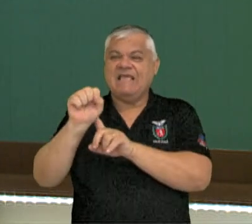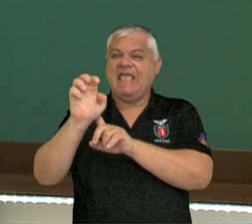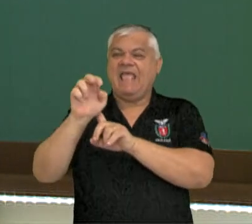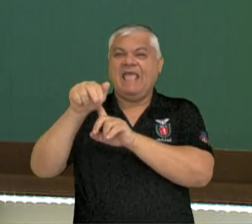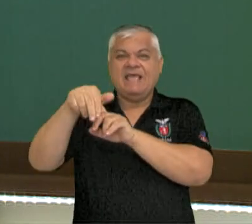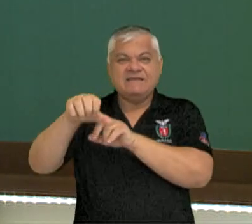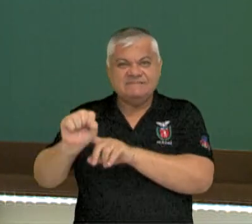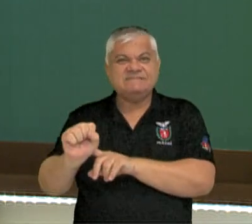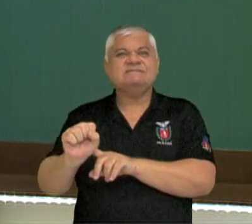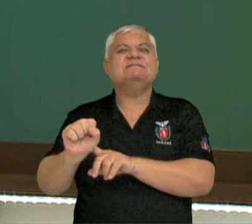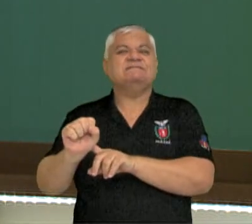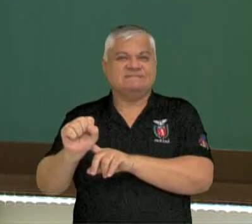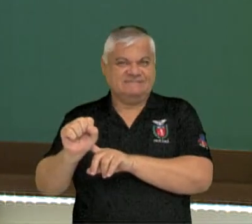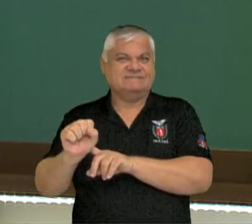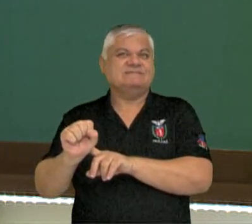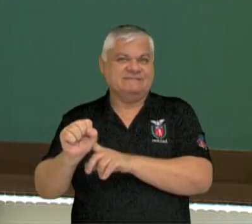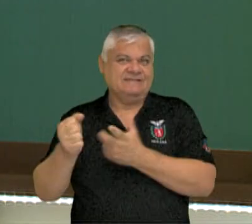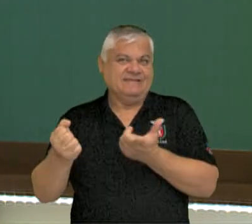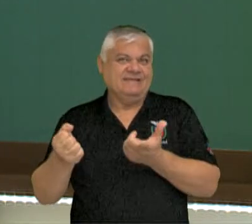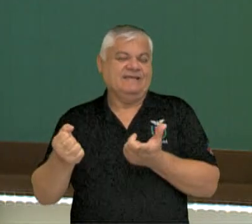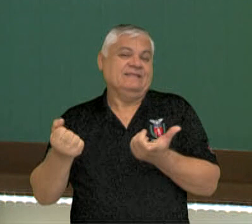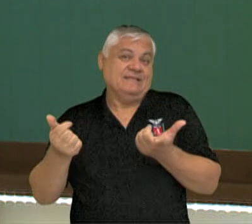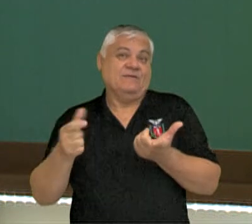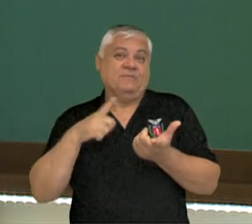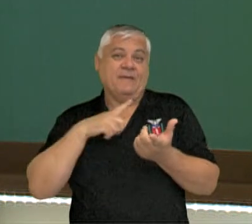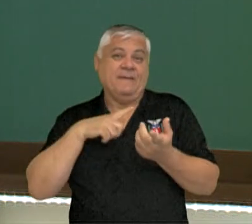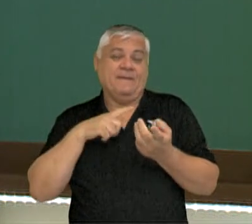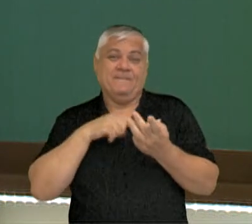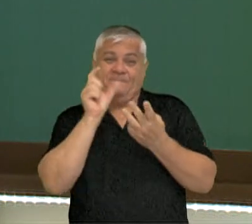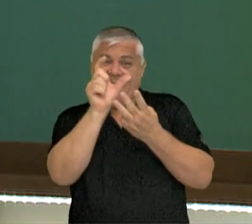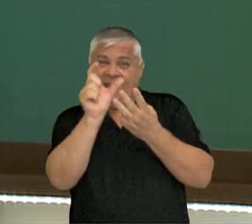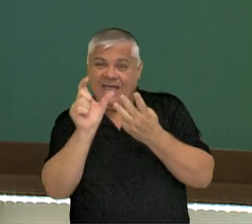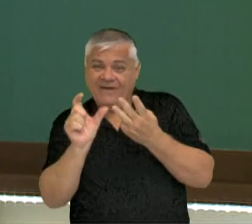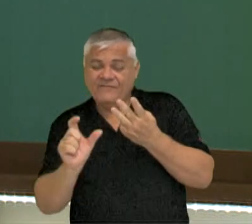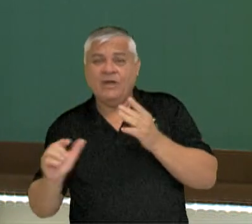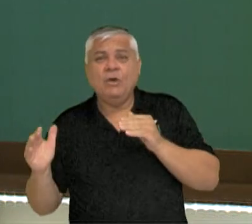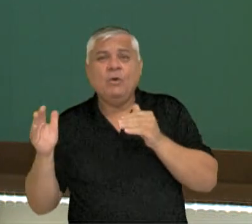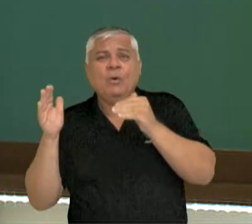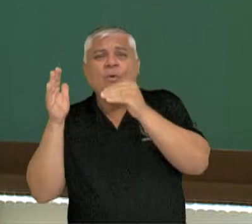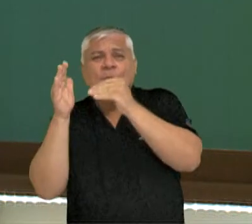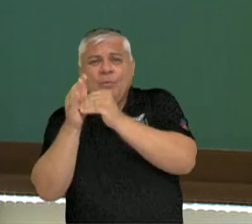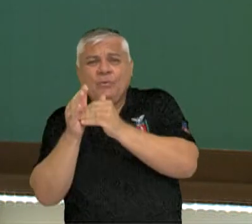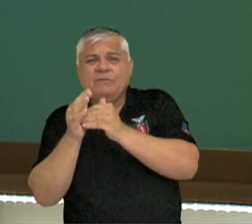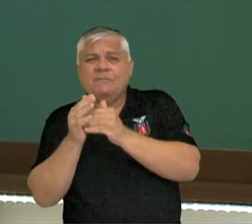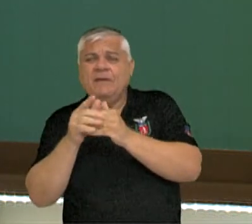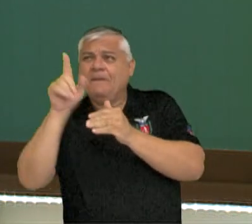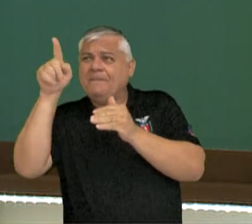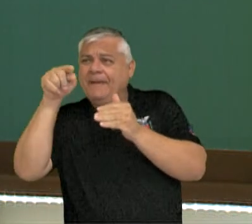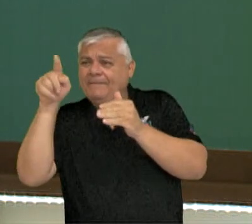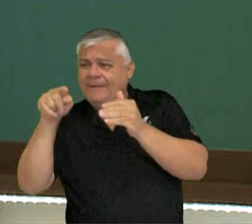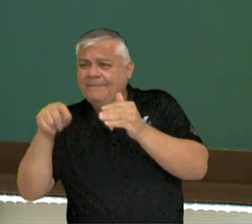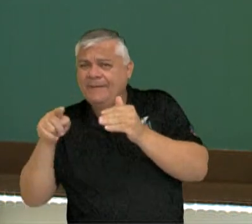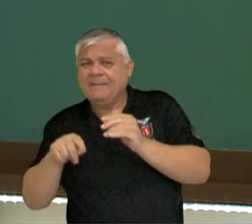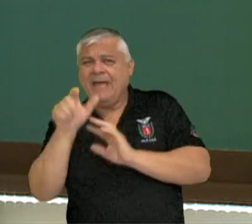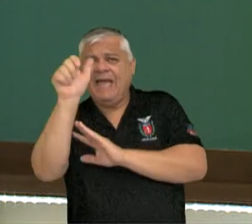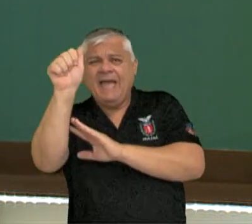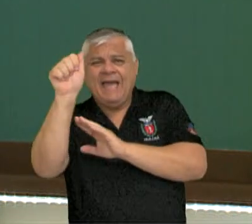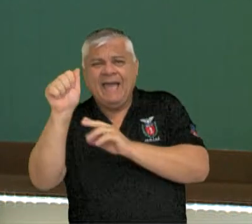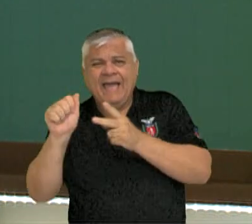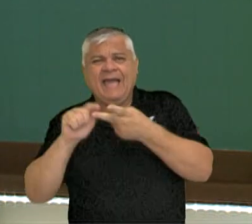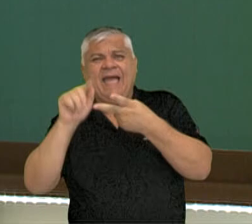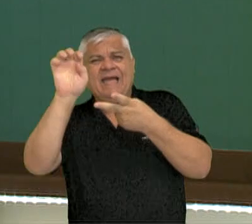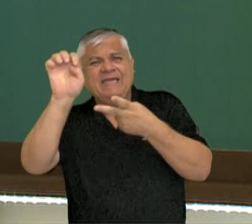lá, armazéns, parabéns, né? O que será que essas repetições aqui indicam,